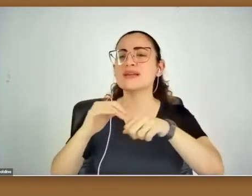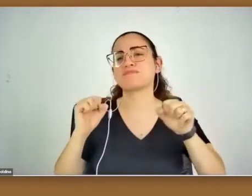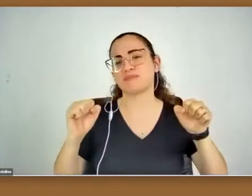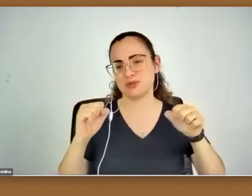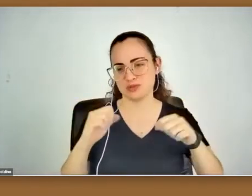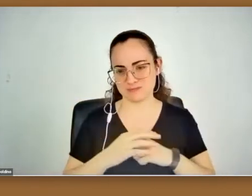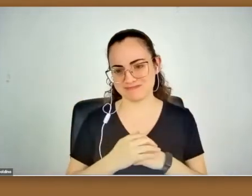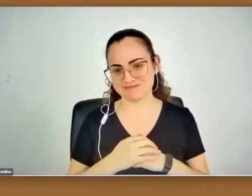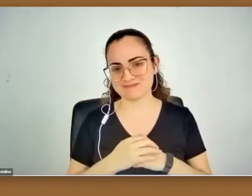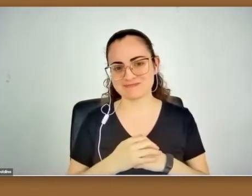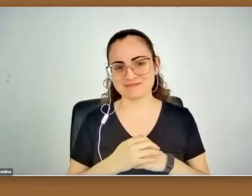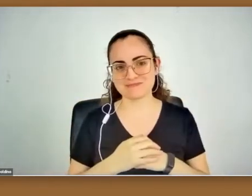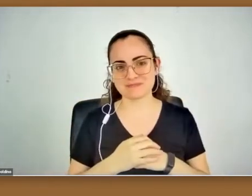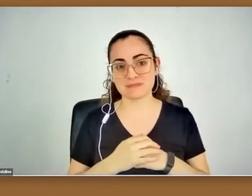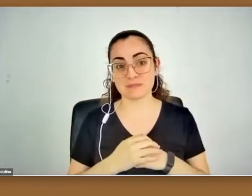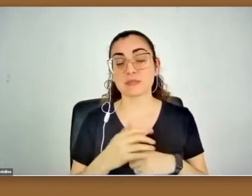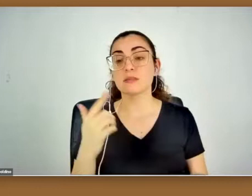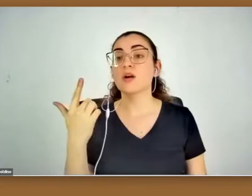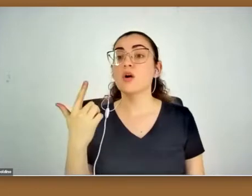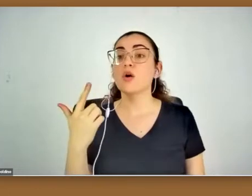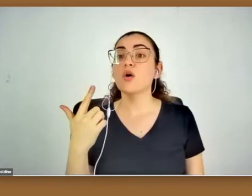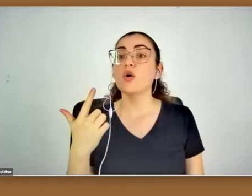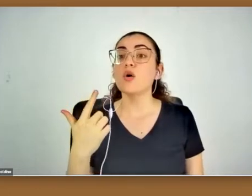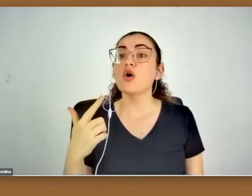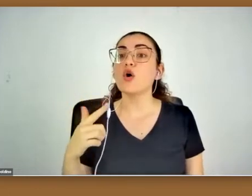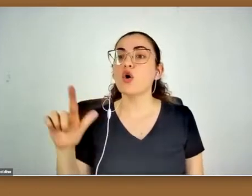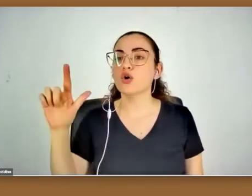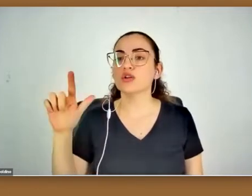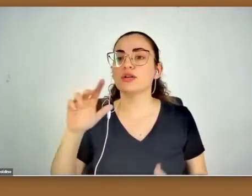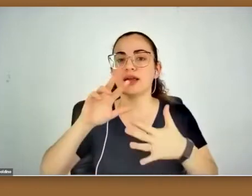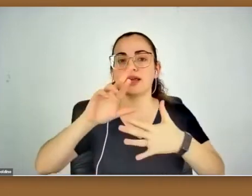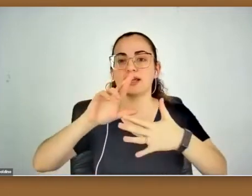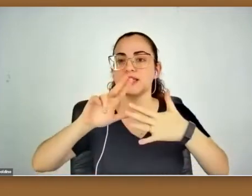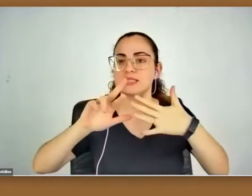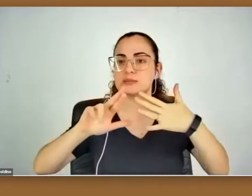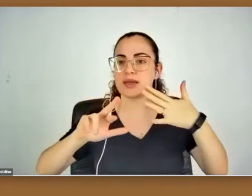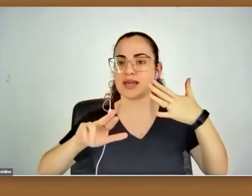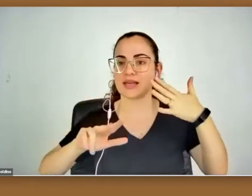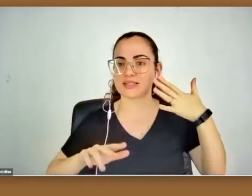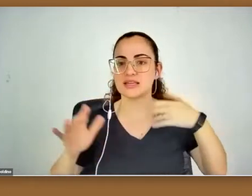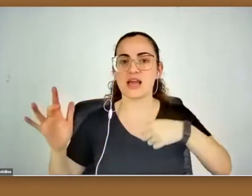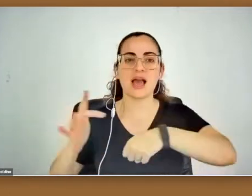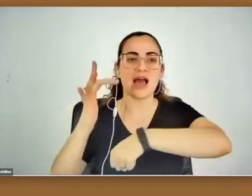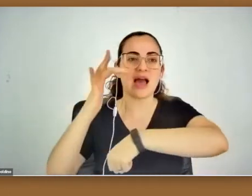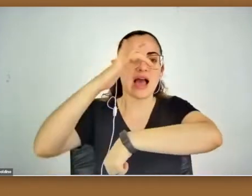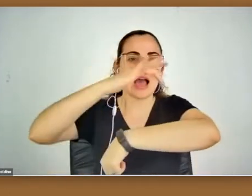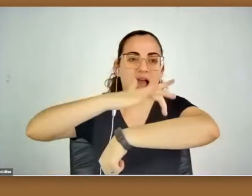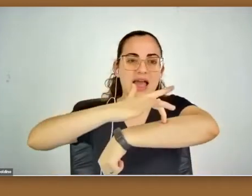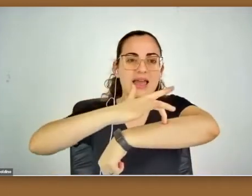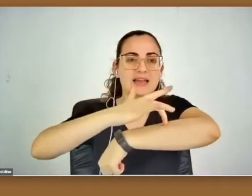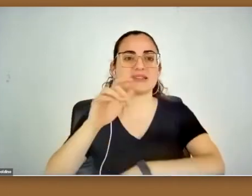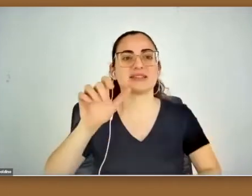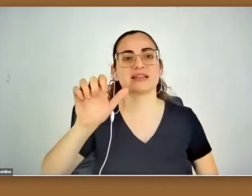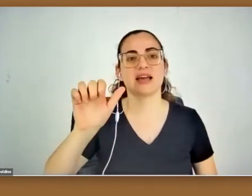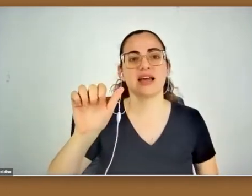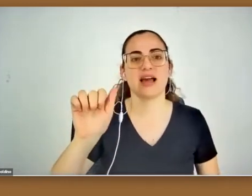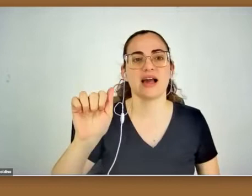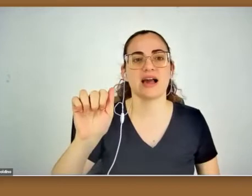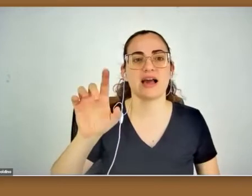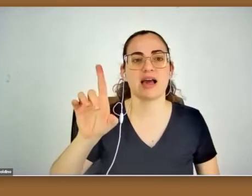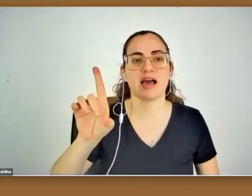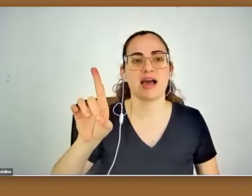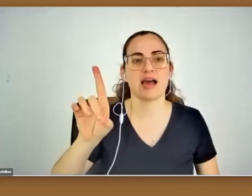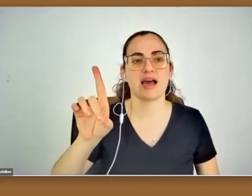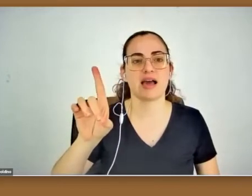Aedes albopictus é outra espécie, a gente encontra aqui no Brasil. Ele gosta um pouquinho de lugares um pouquinho mais frios,